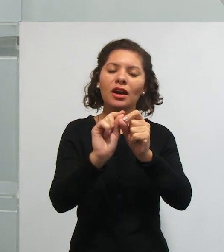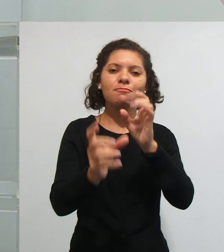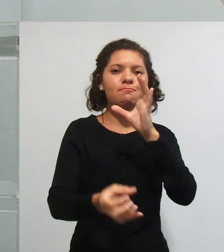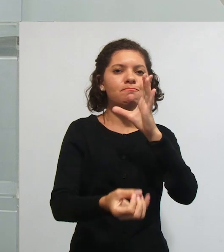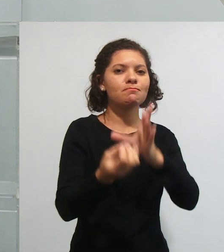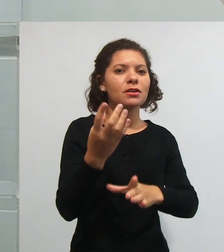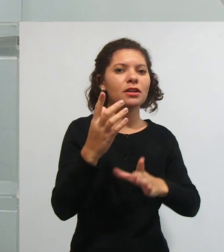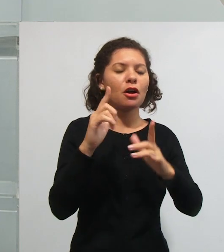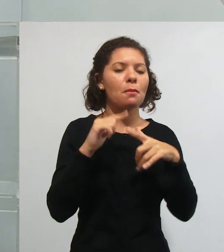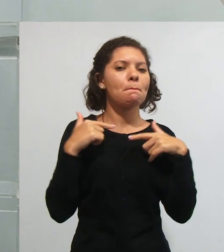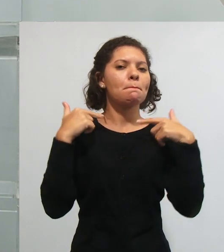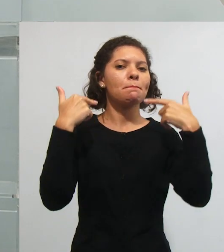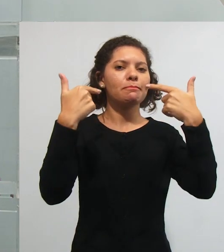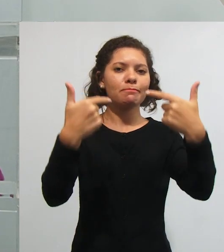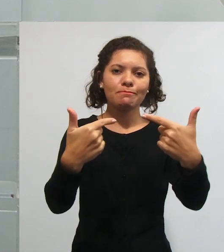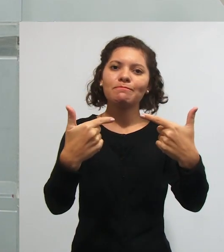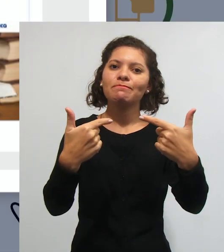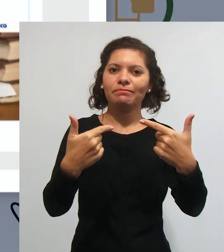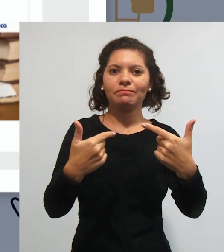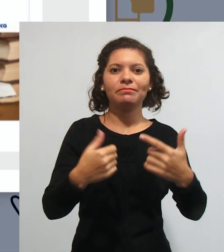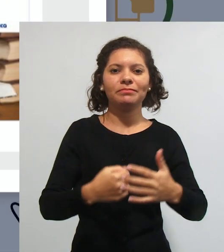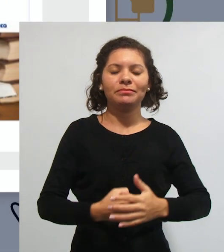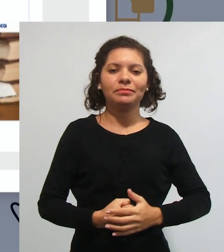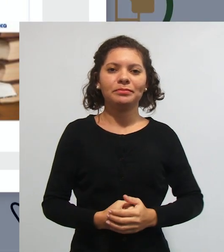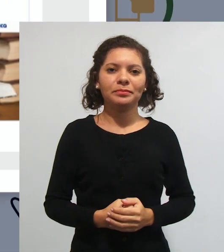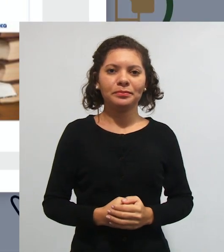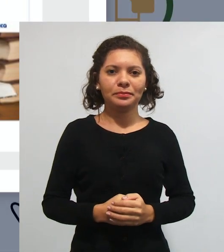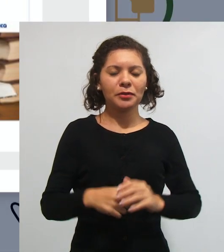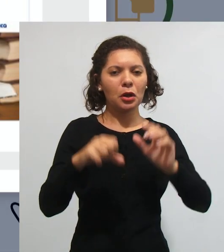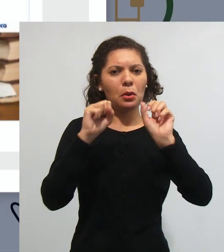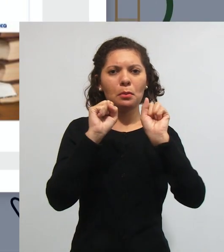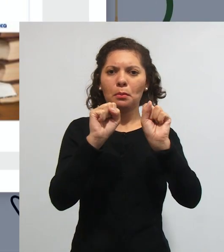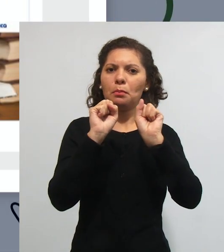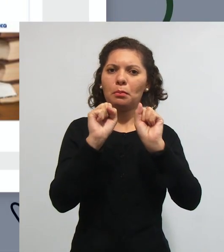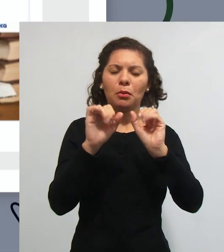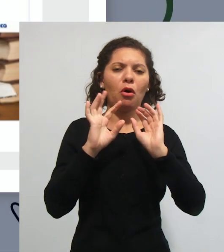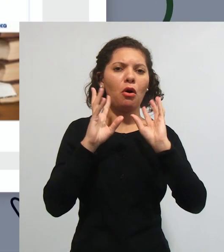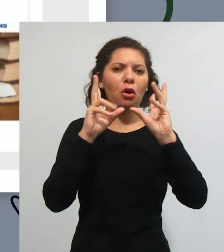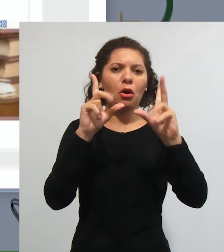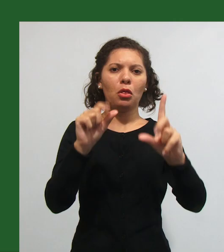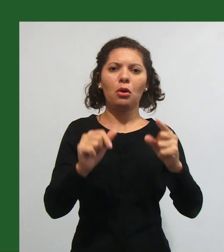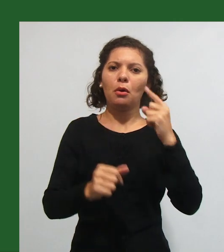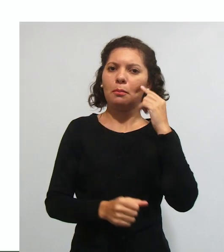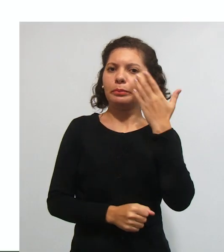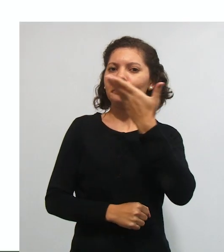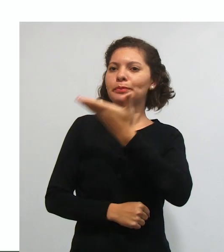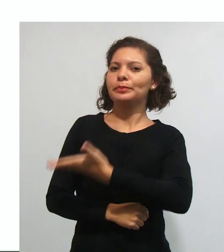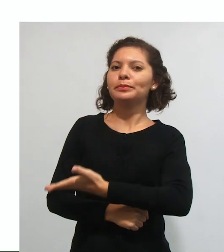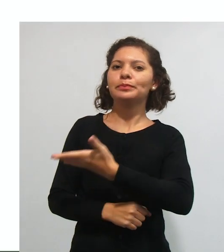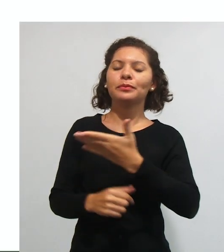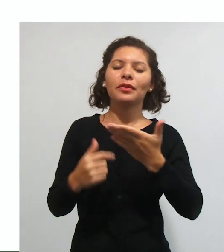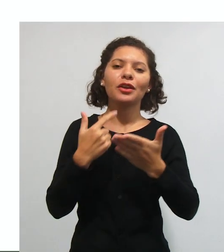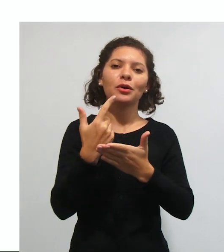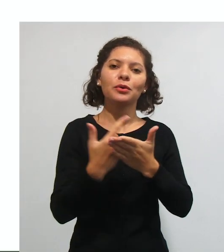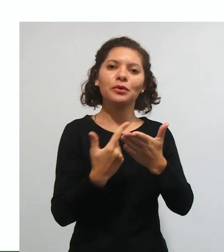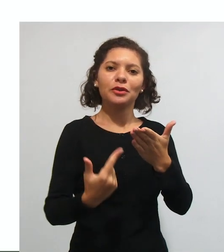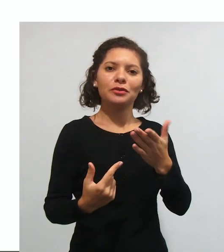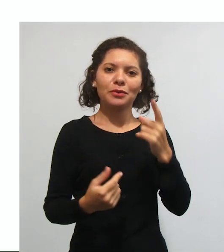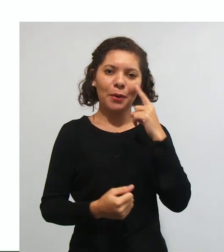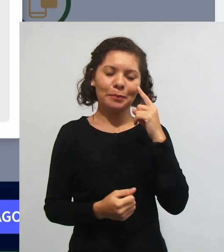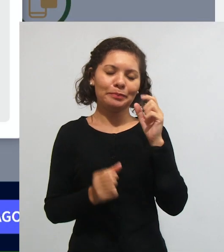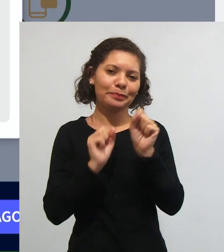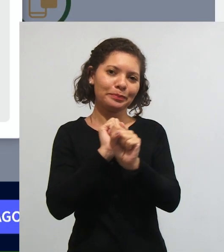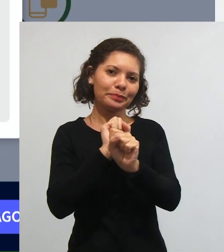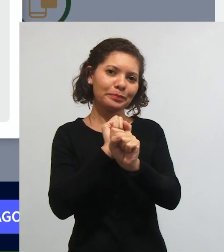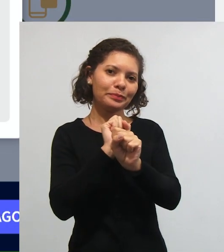ação. Tá? Você pode acessar todos esses materiais lá no livro. Eu vou abrir aqui só para vocês